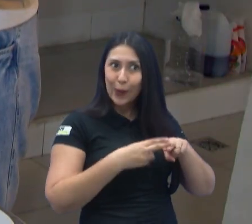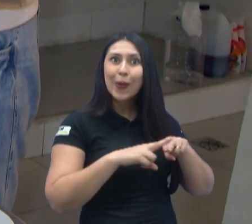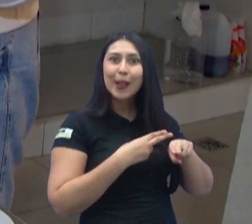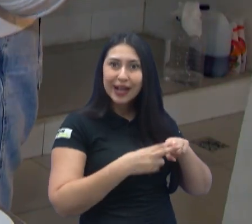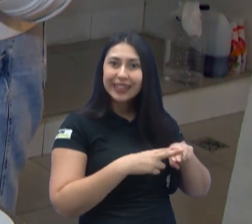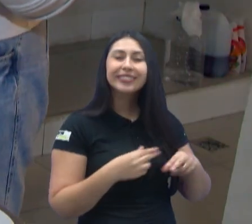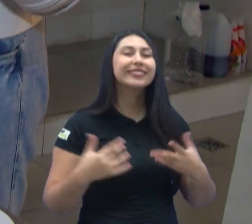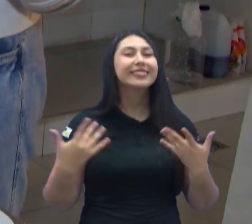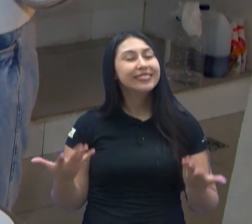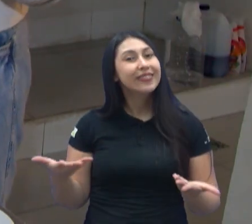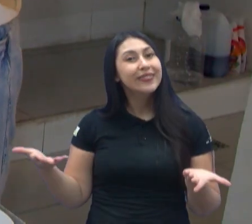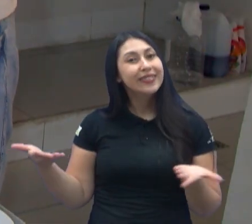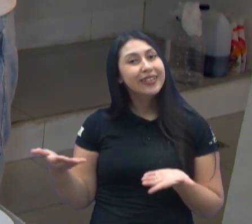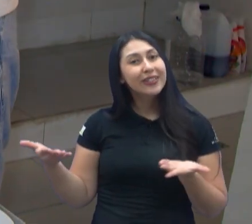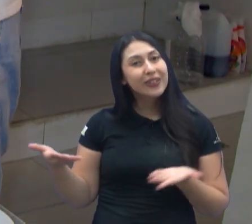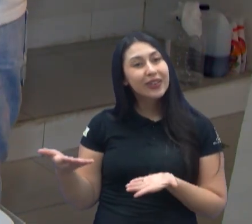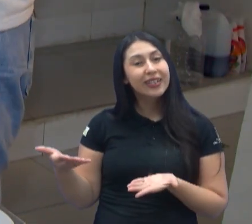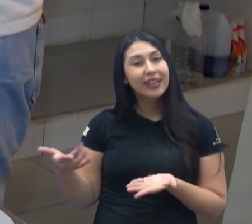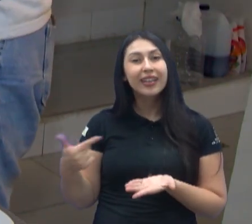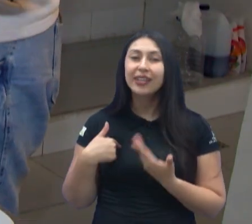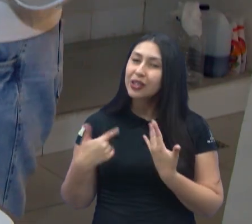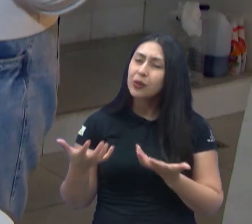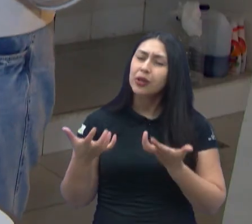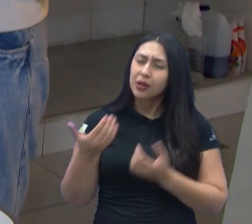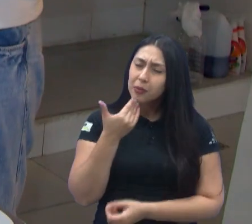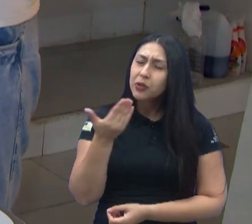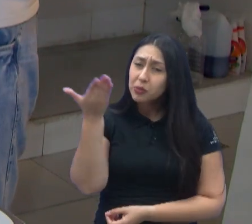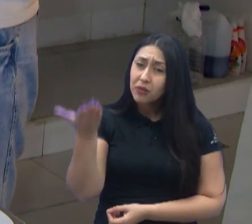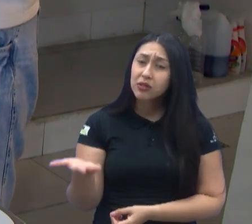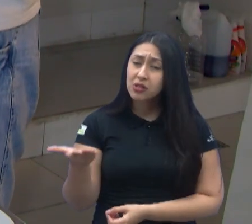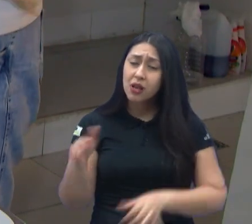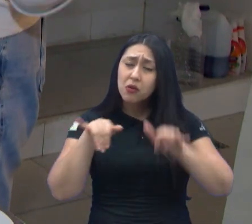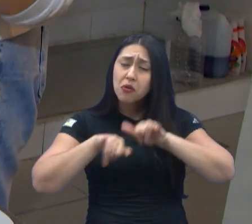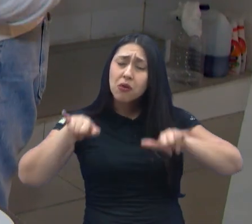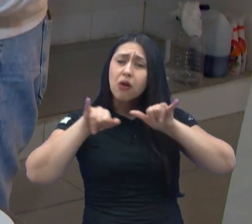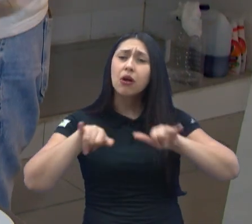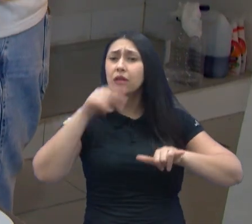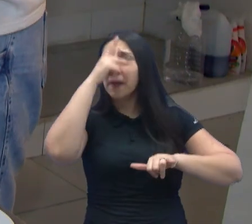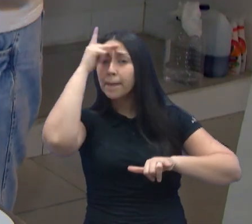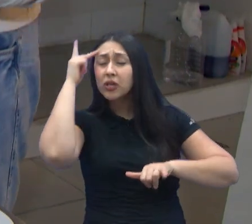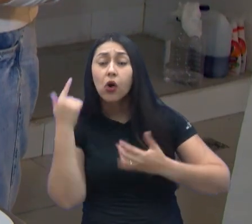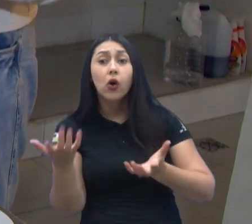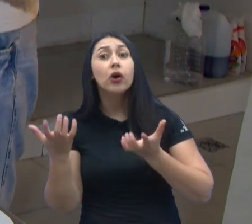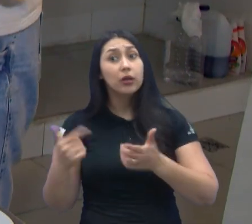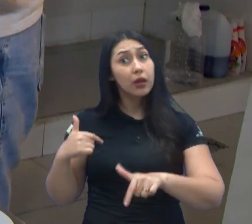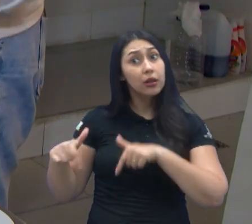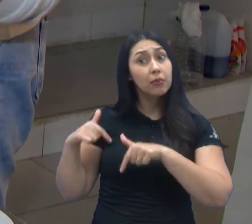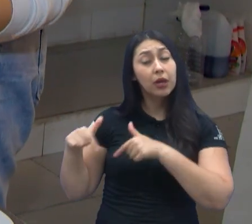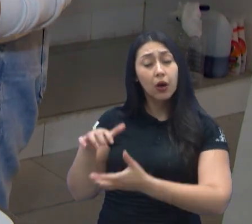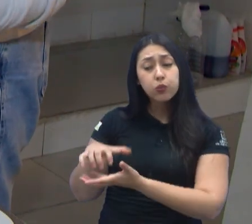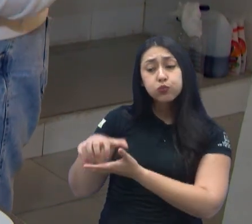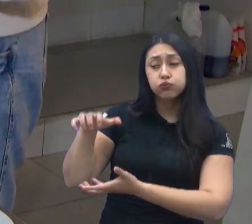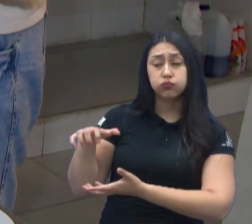E agora, antes da gente finalizar também, eu queria que você deixasse um recado para quem pensa começar a trabalhar com gerontologia, que acha